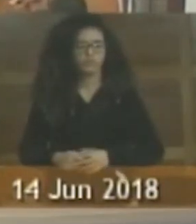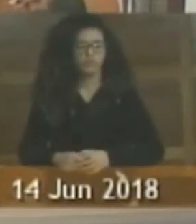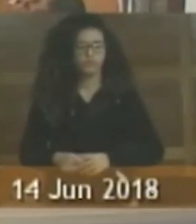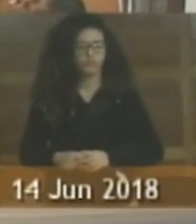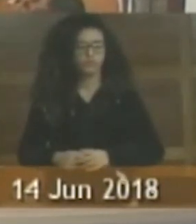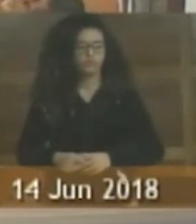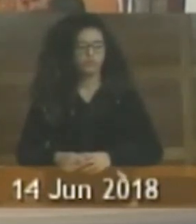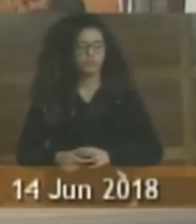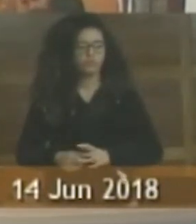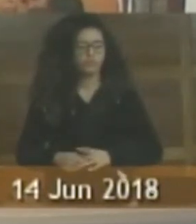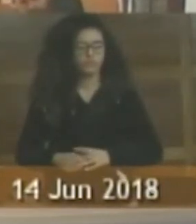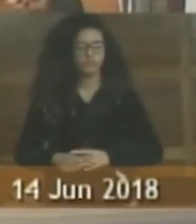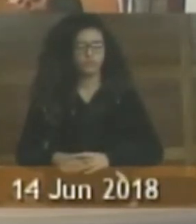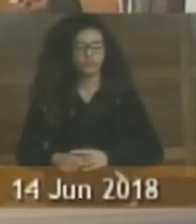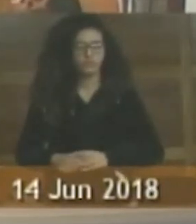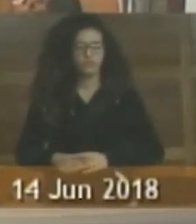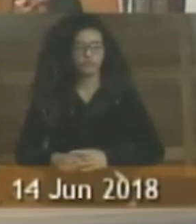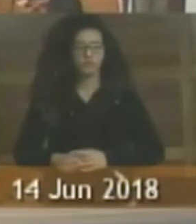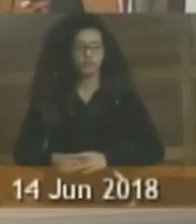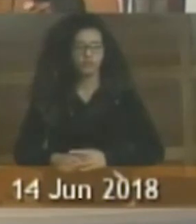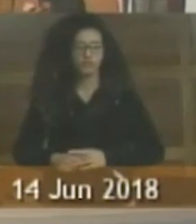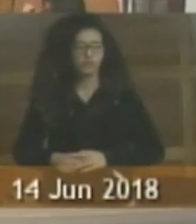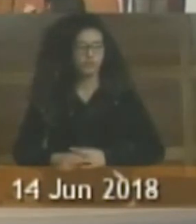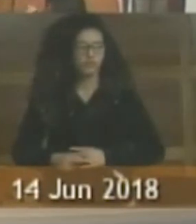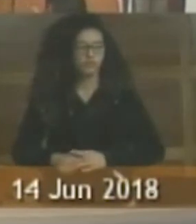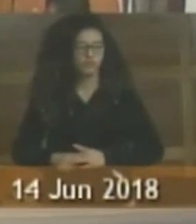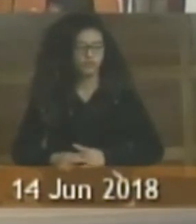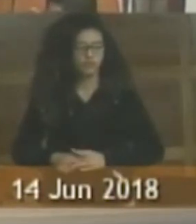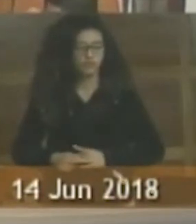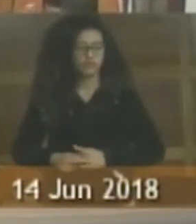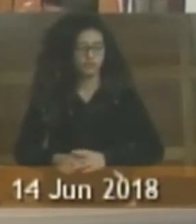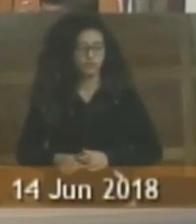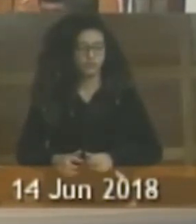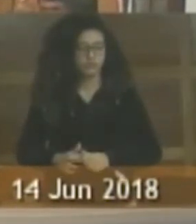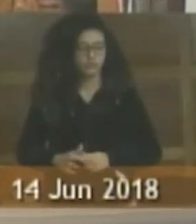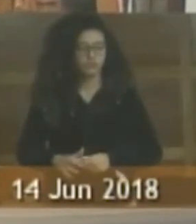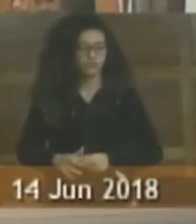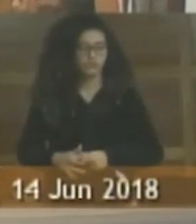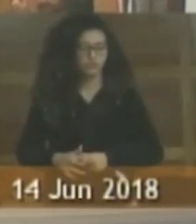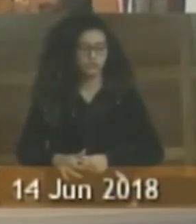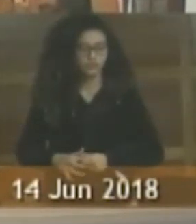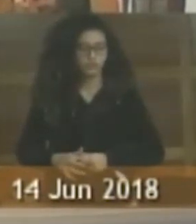Vereador Léo. Vereador Marquinhos Coelho, vereador Camu.